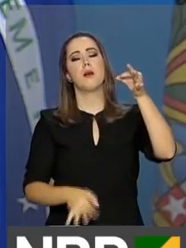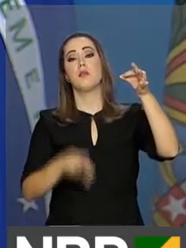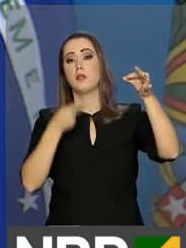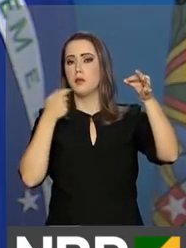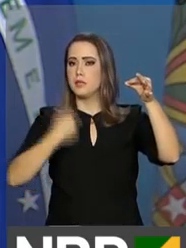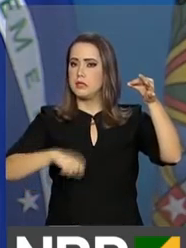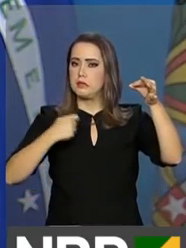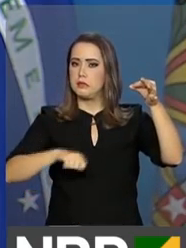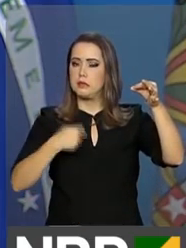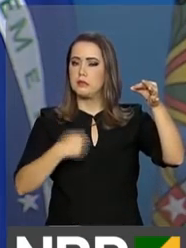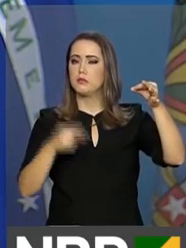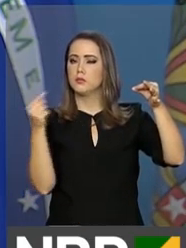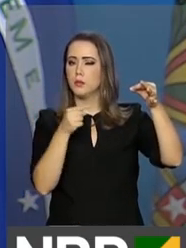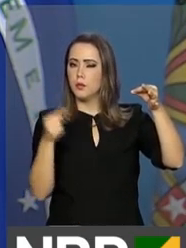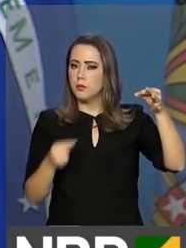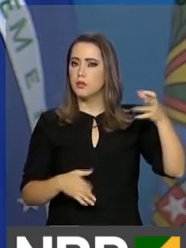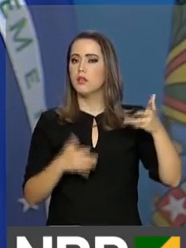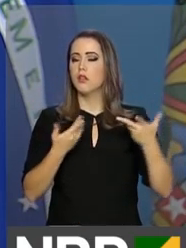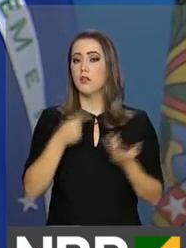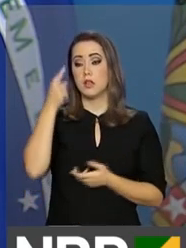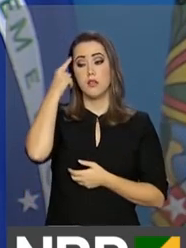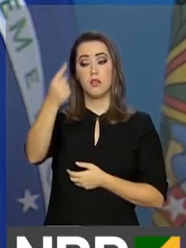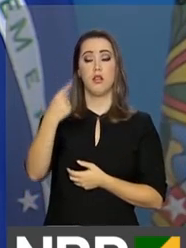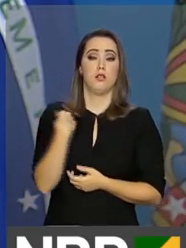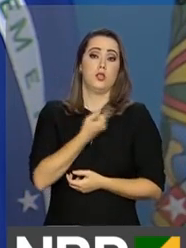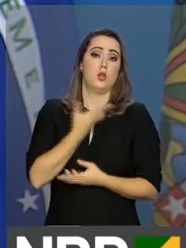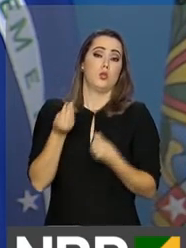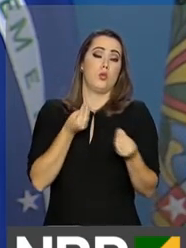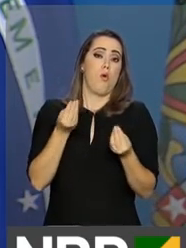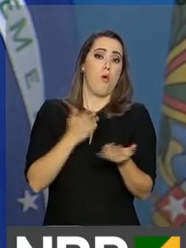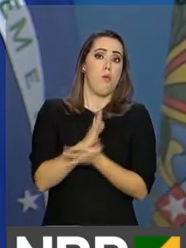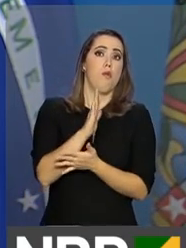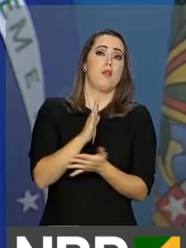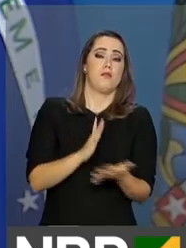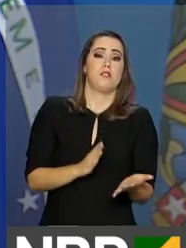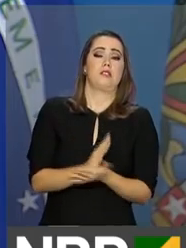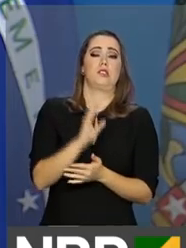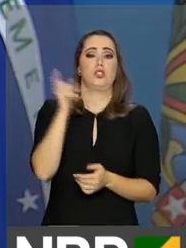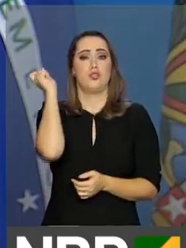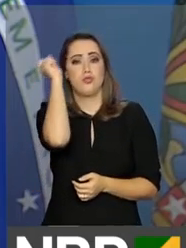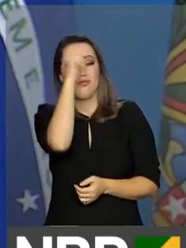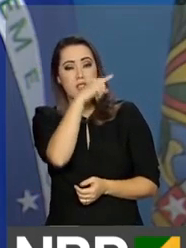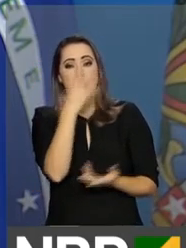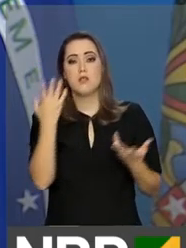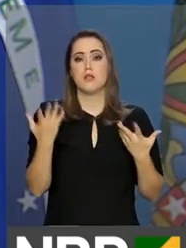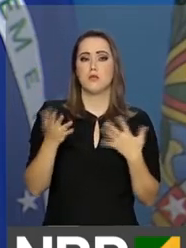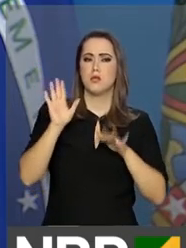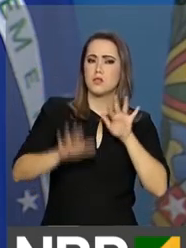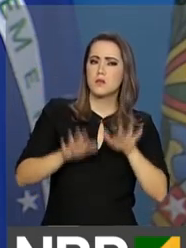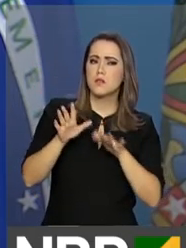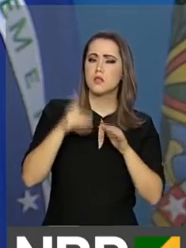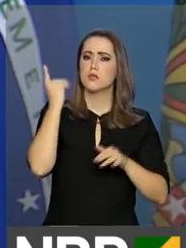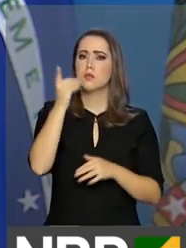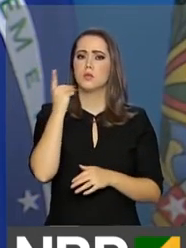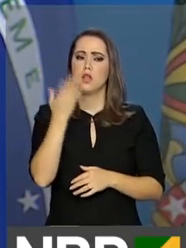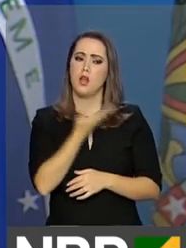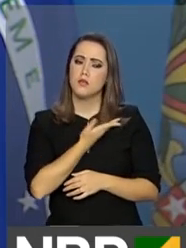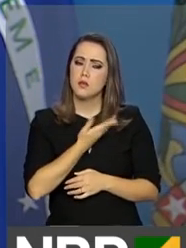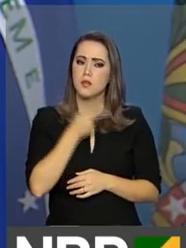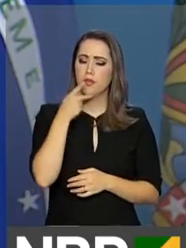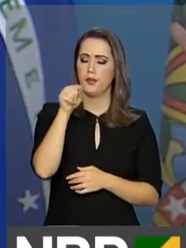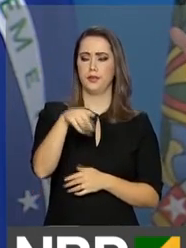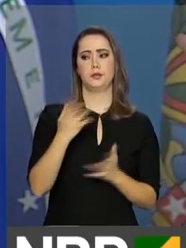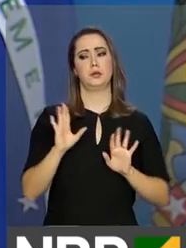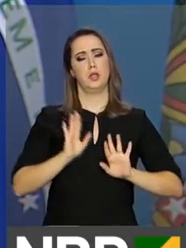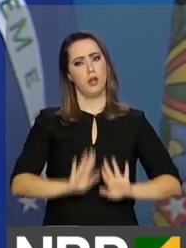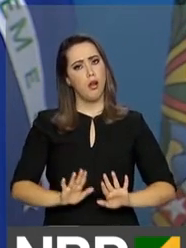momentos a ideia, não é, Fábio, que nós não iríamos conseguir continuar. Muitos deputados, colegas, senadores, vinham aqui e diziam, ó,